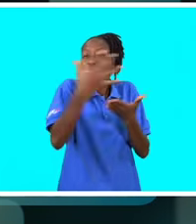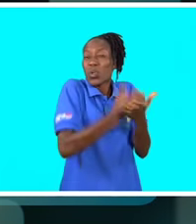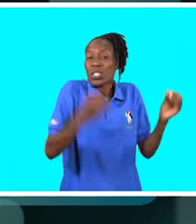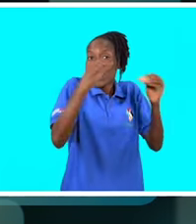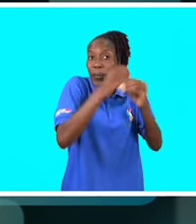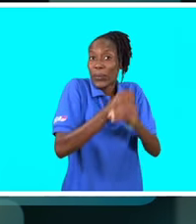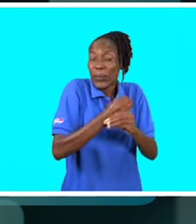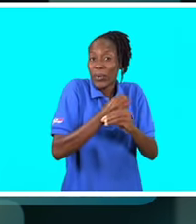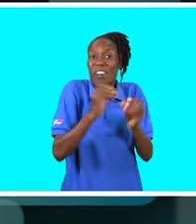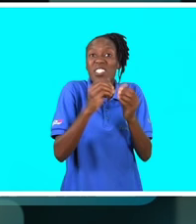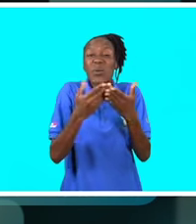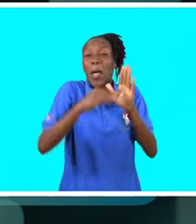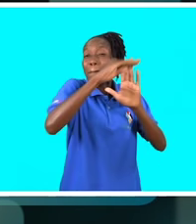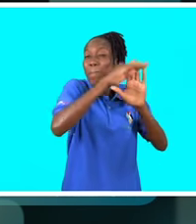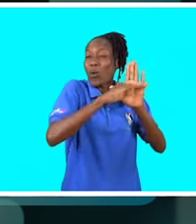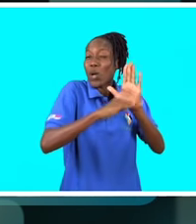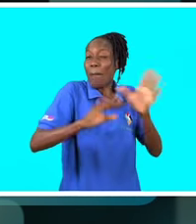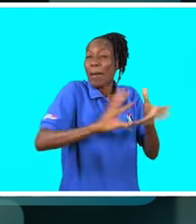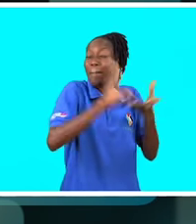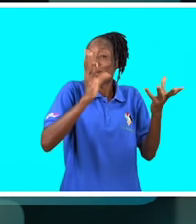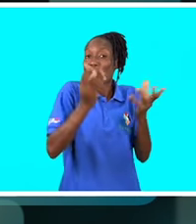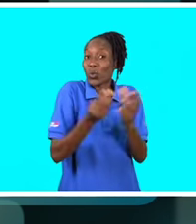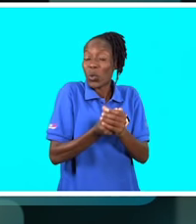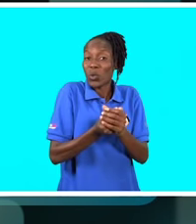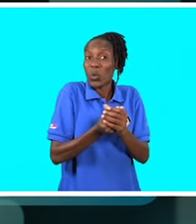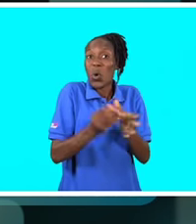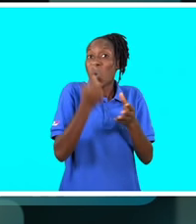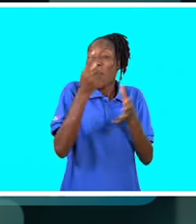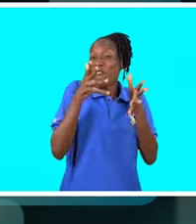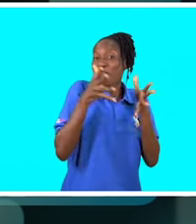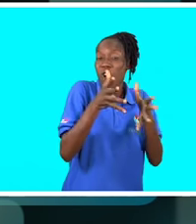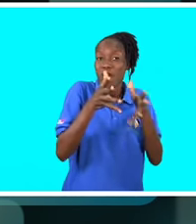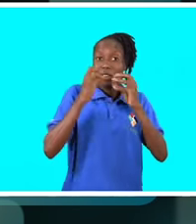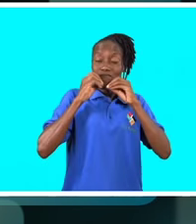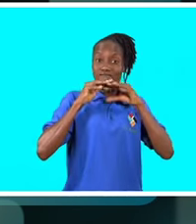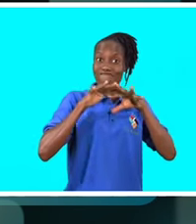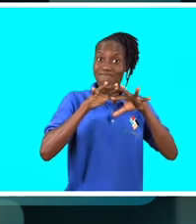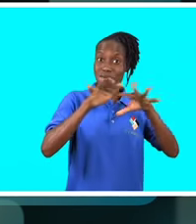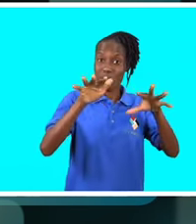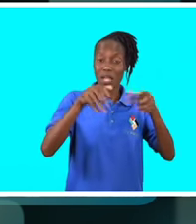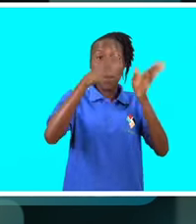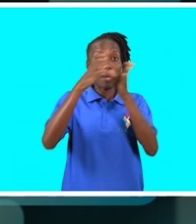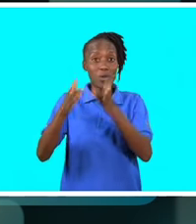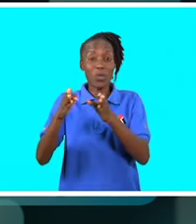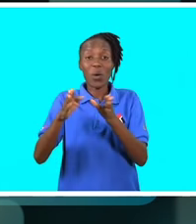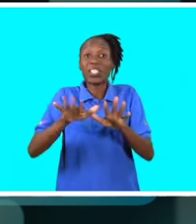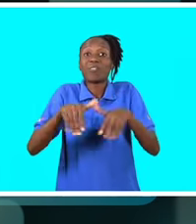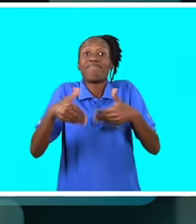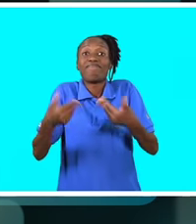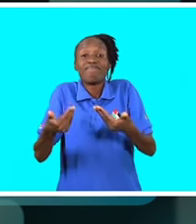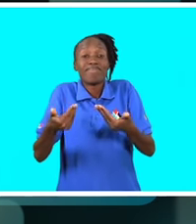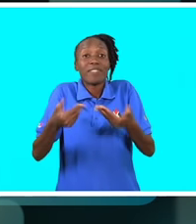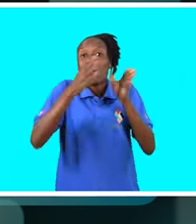estabelecer um programa consistente, uma estratégia consistente, portanto, para abranger